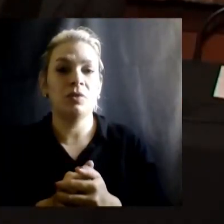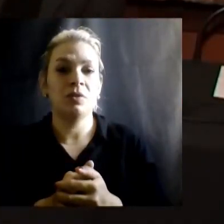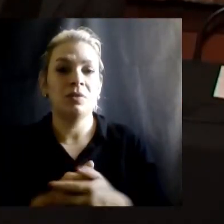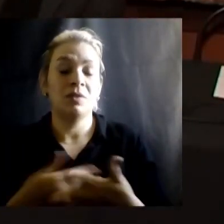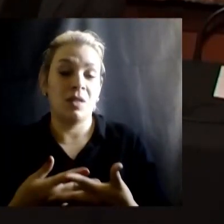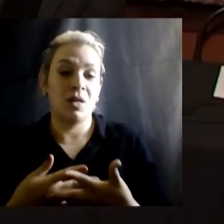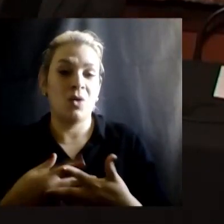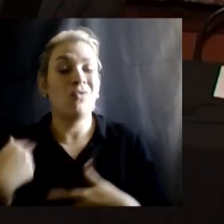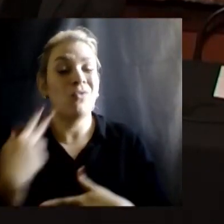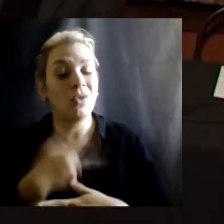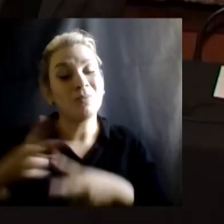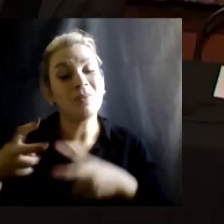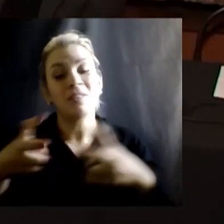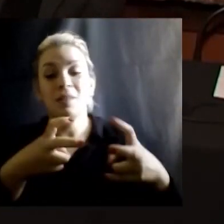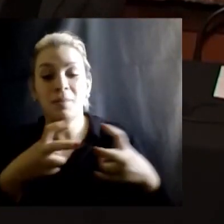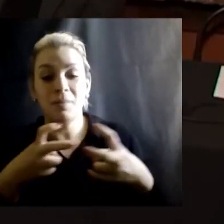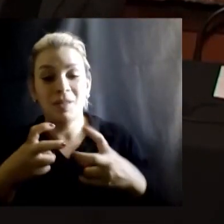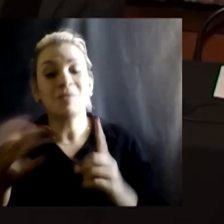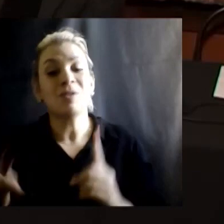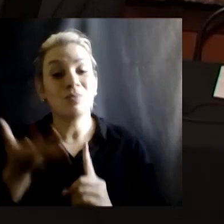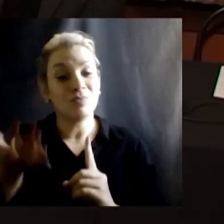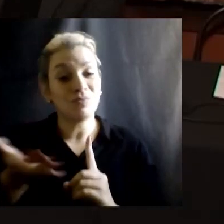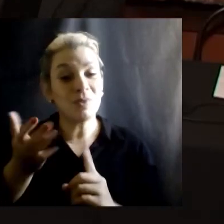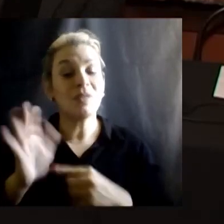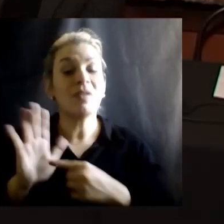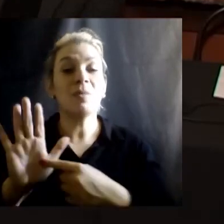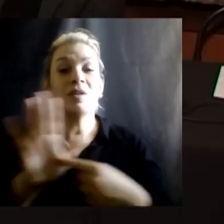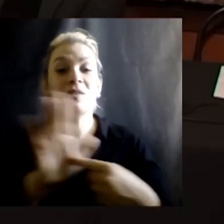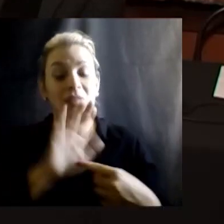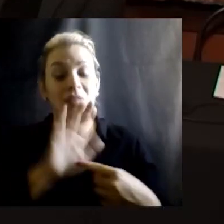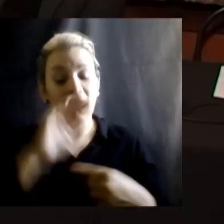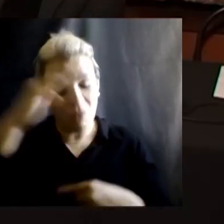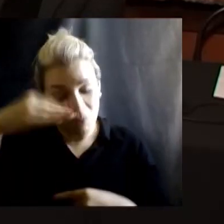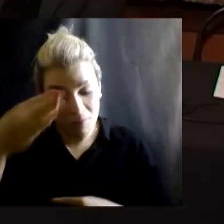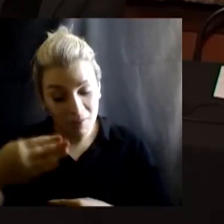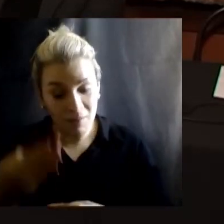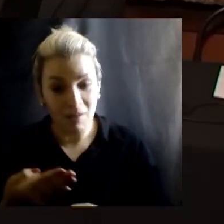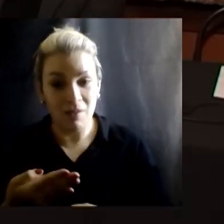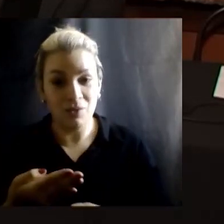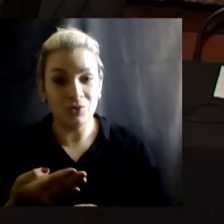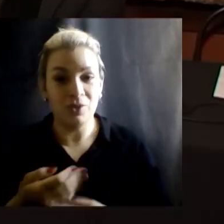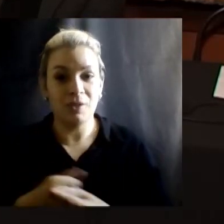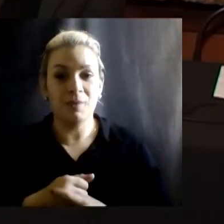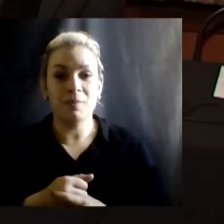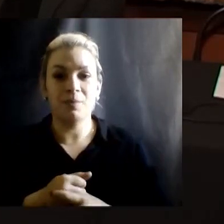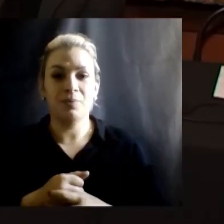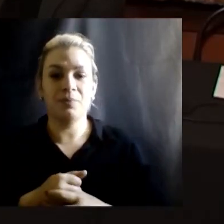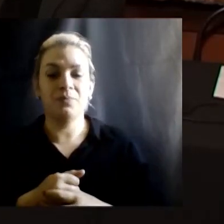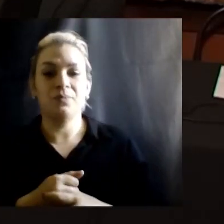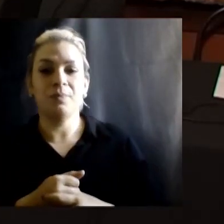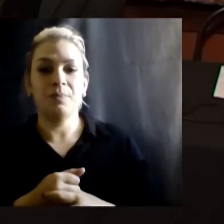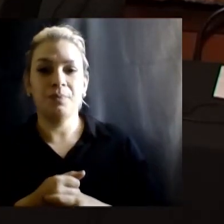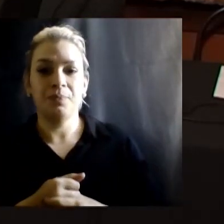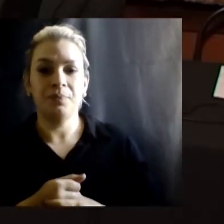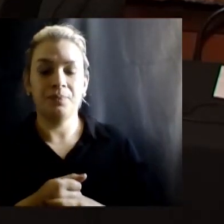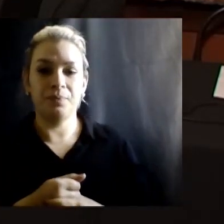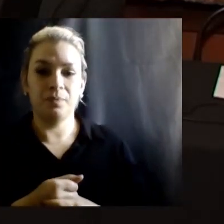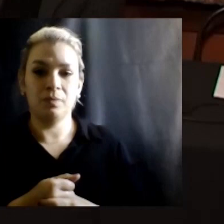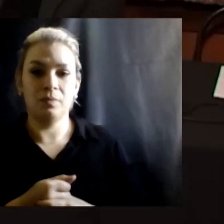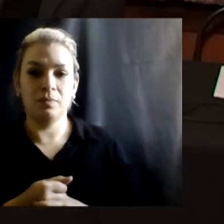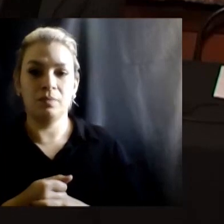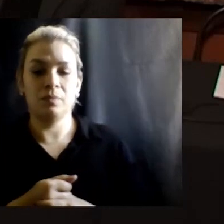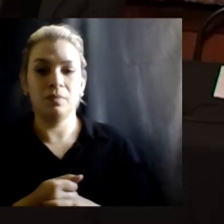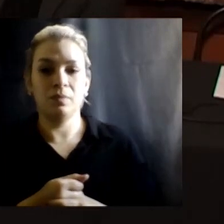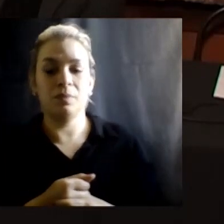sentiu estimulado a apresentar essa homenagem. Essa homenagem, inclusive, ainda não tinha o nome que